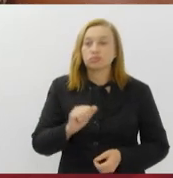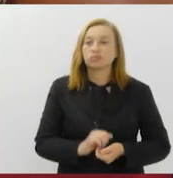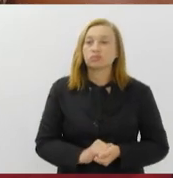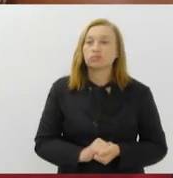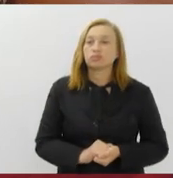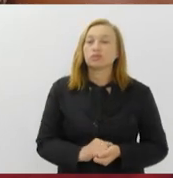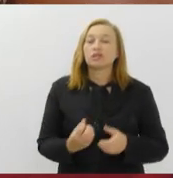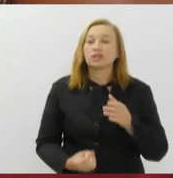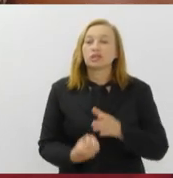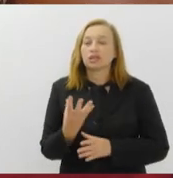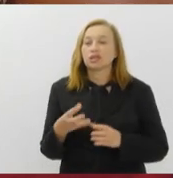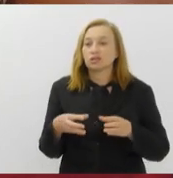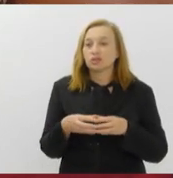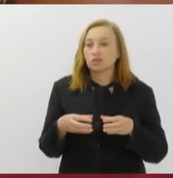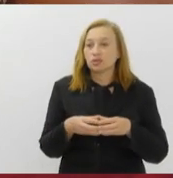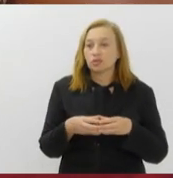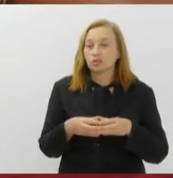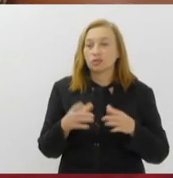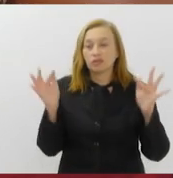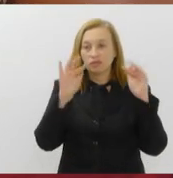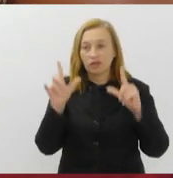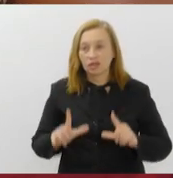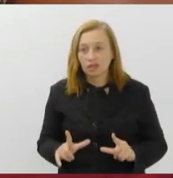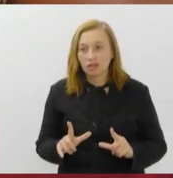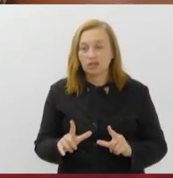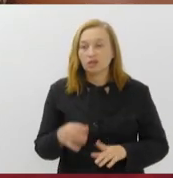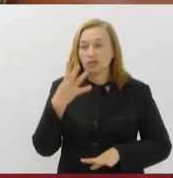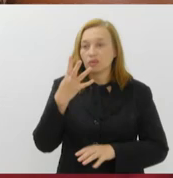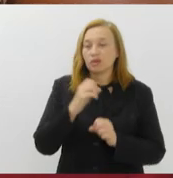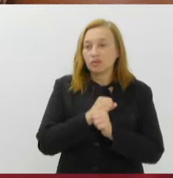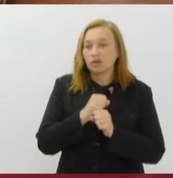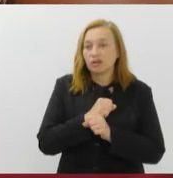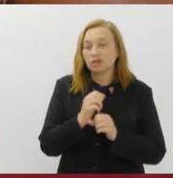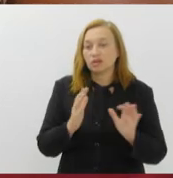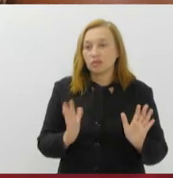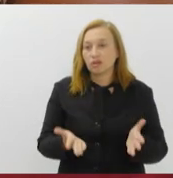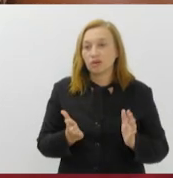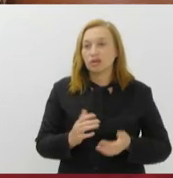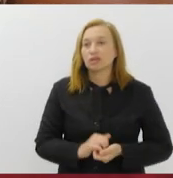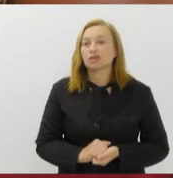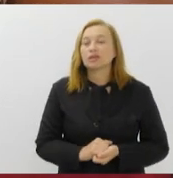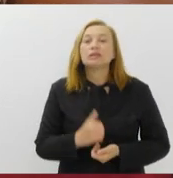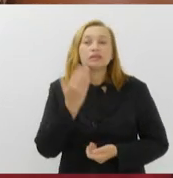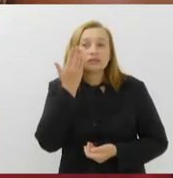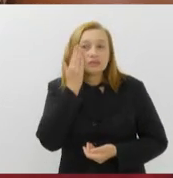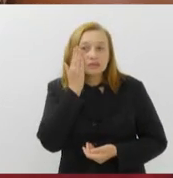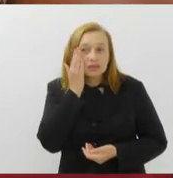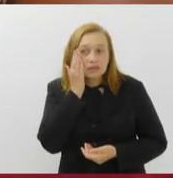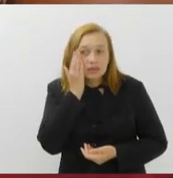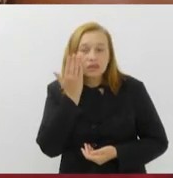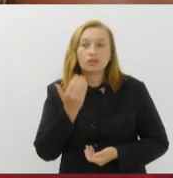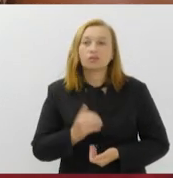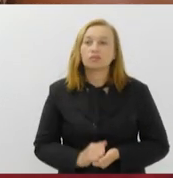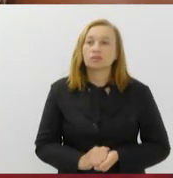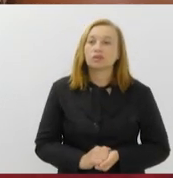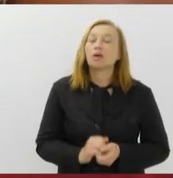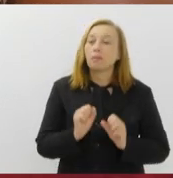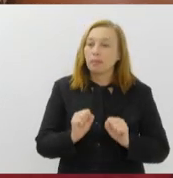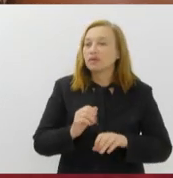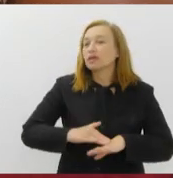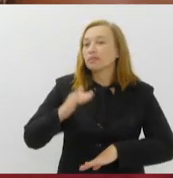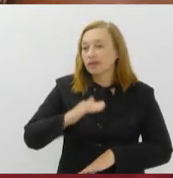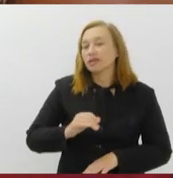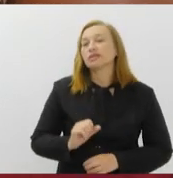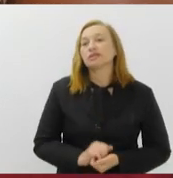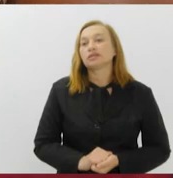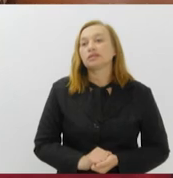esse grupo. E eu fico muito feliz com isso, que em 4 anos agora, a gente entendeu e a gente entende que a gente pode mais,